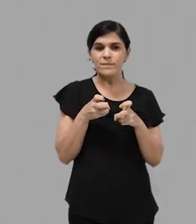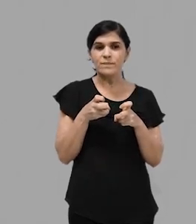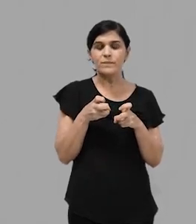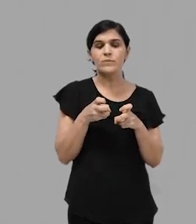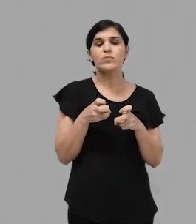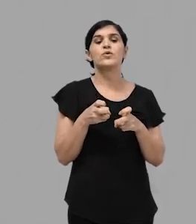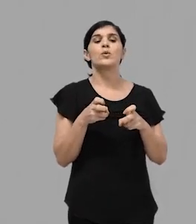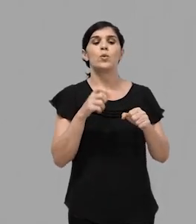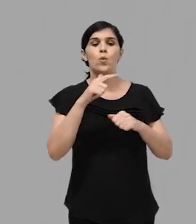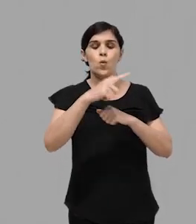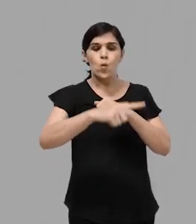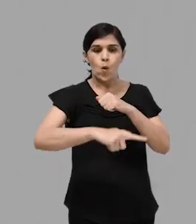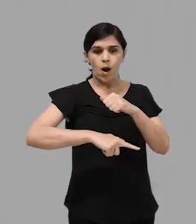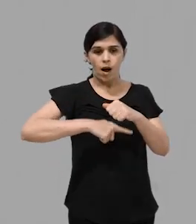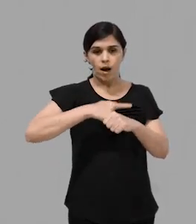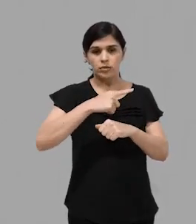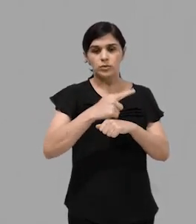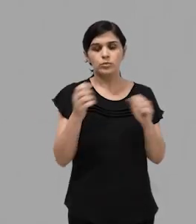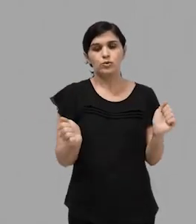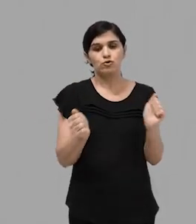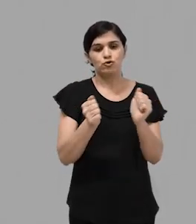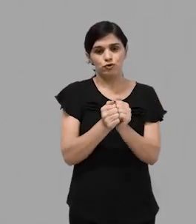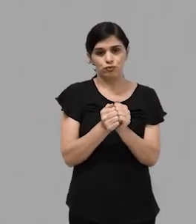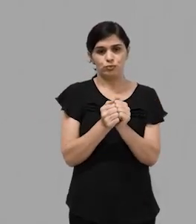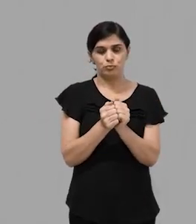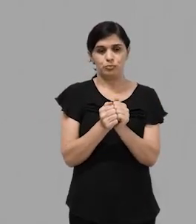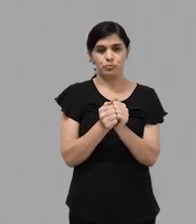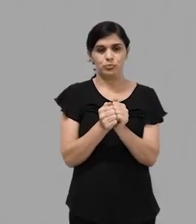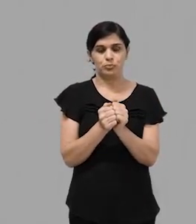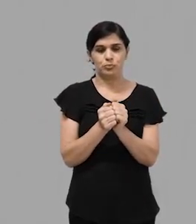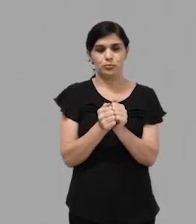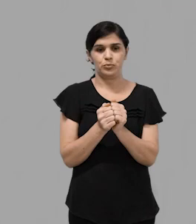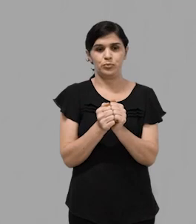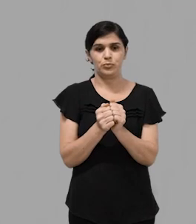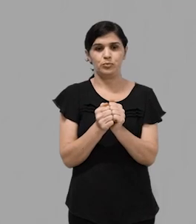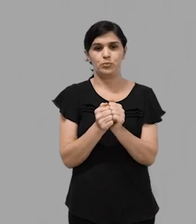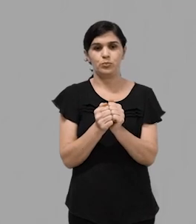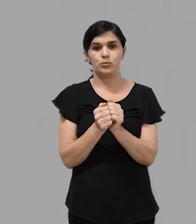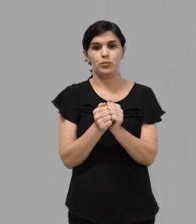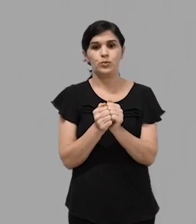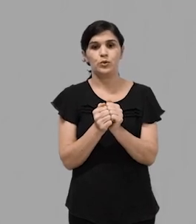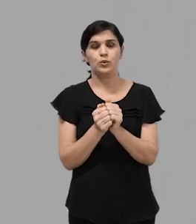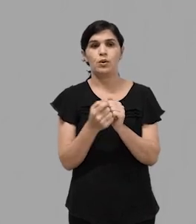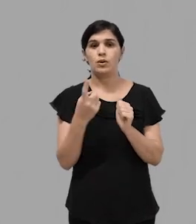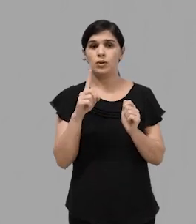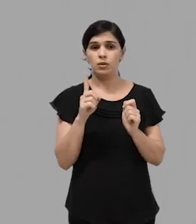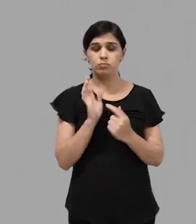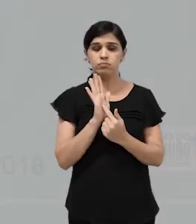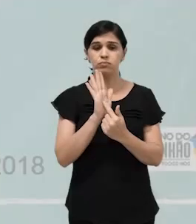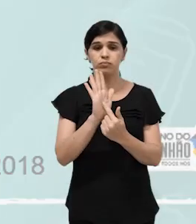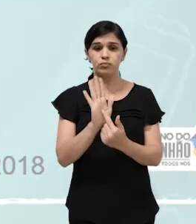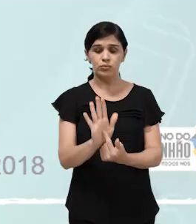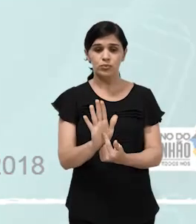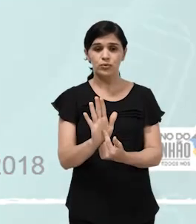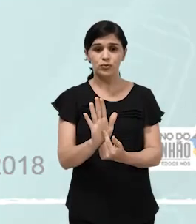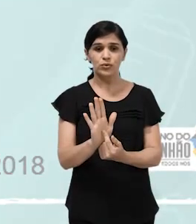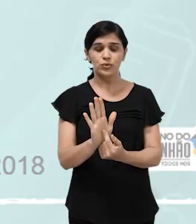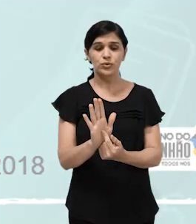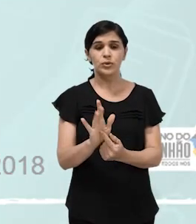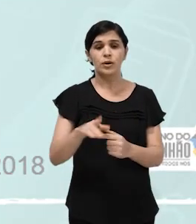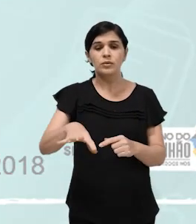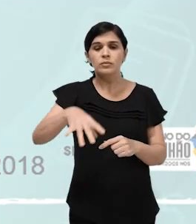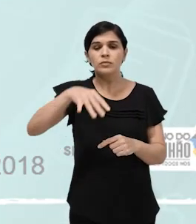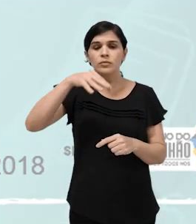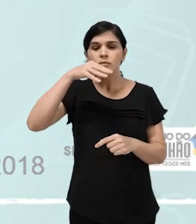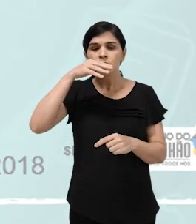turma, maior será a eletronegatividade. Ela não é definida para os gases nobres. Por